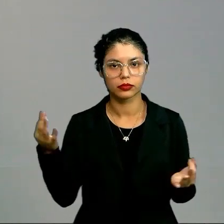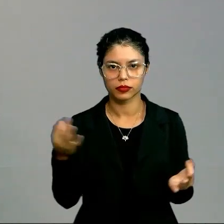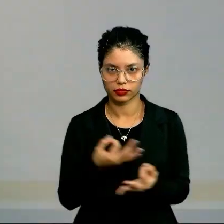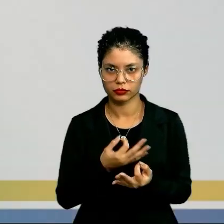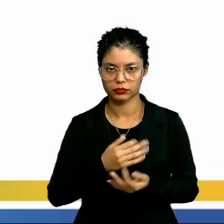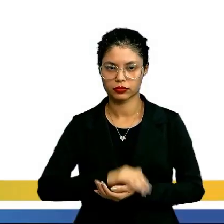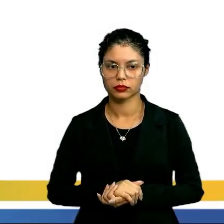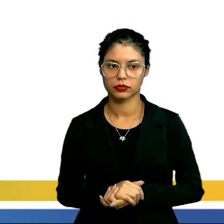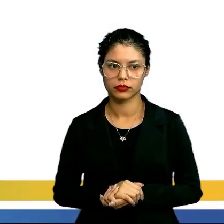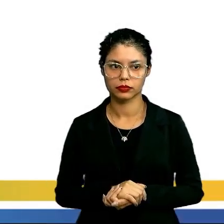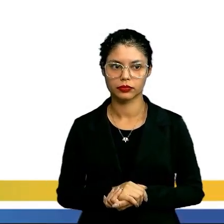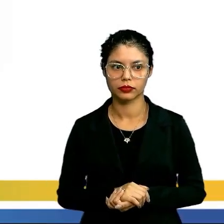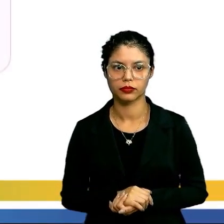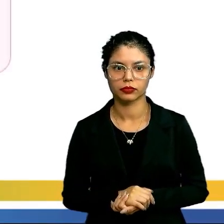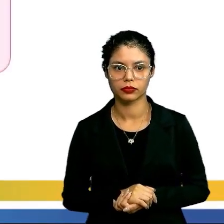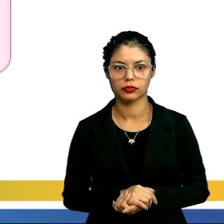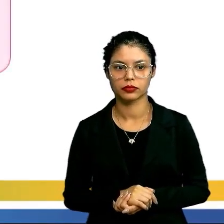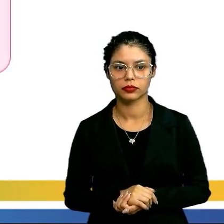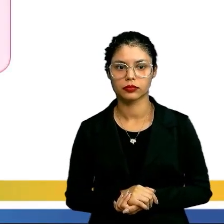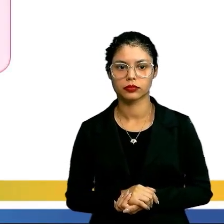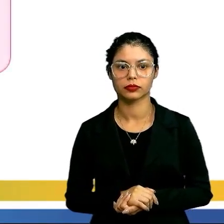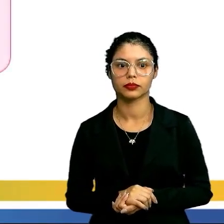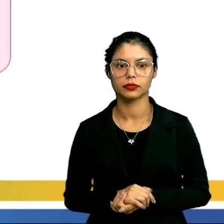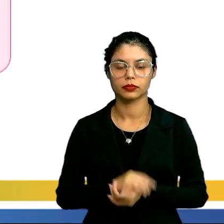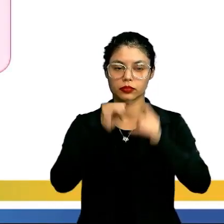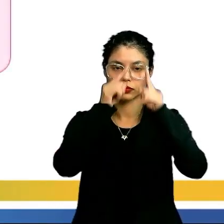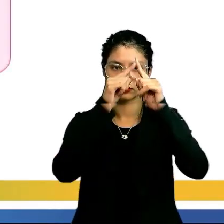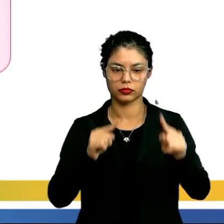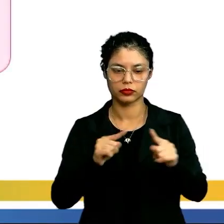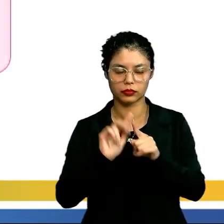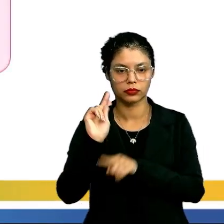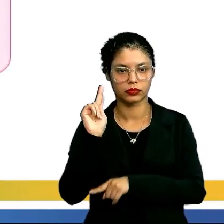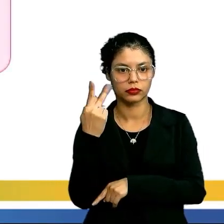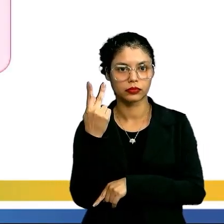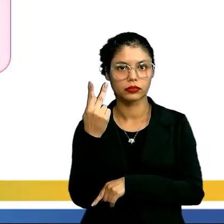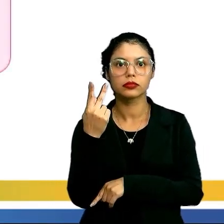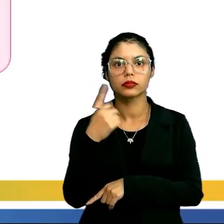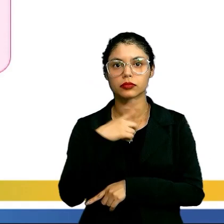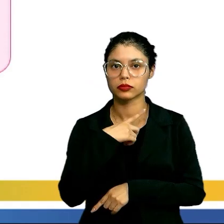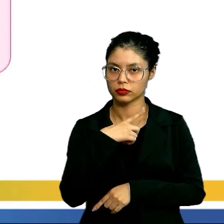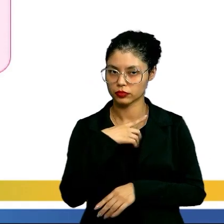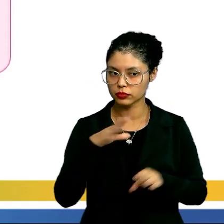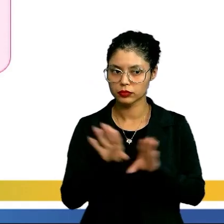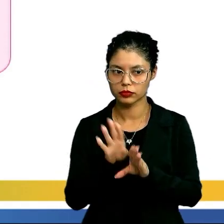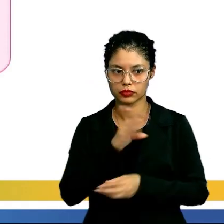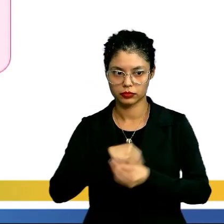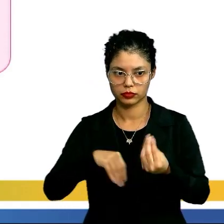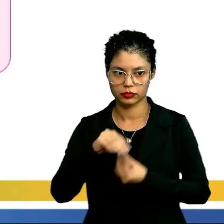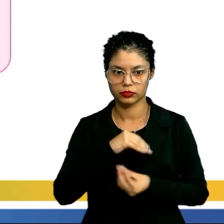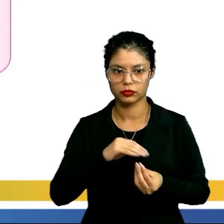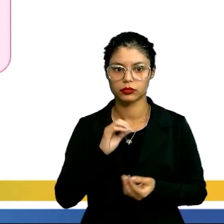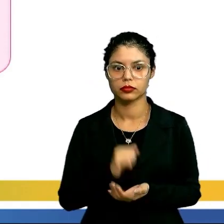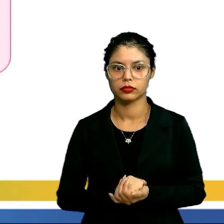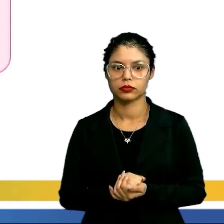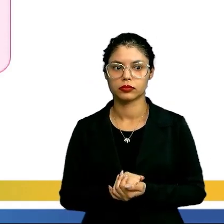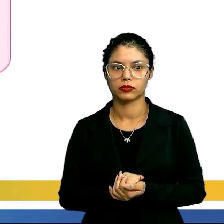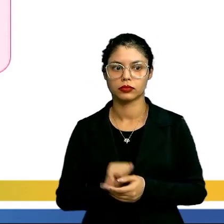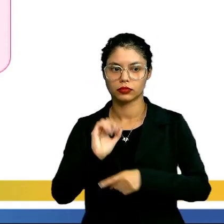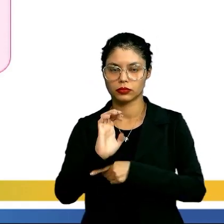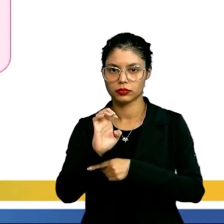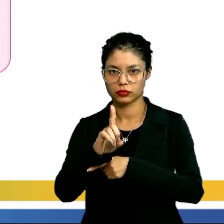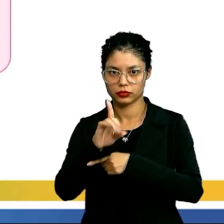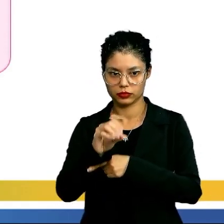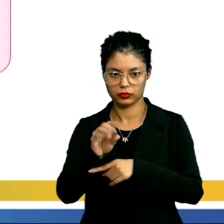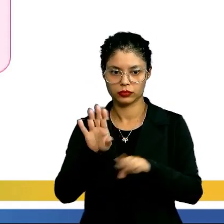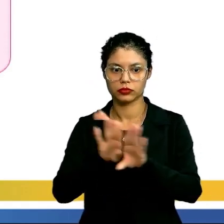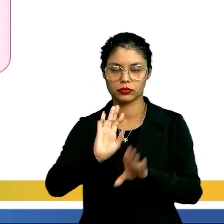Perfeito? Vamos seguir. Então a temperatura ela vai depender se a tua reação é endotérmica ou se a tua reação